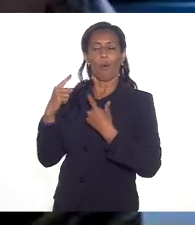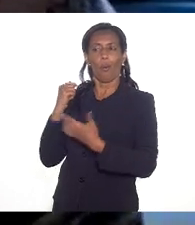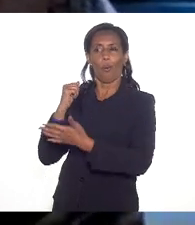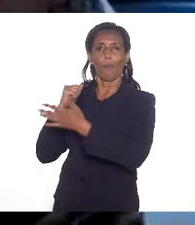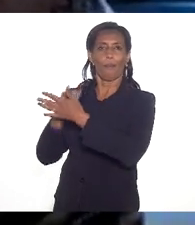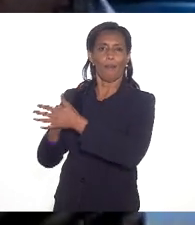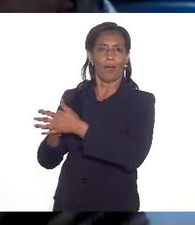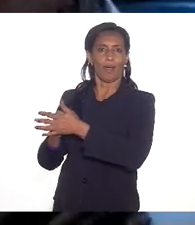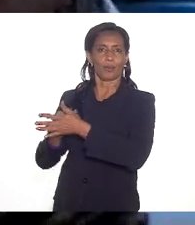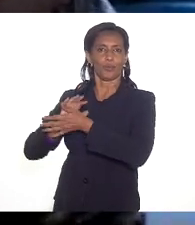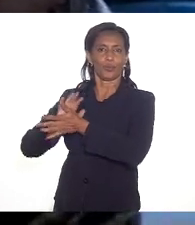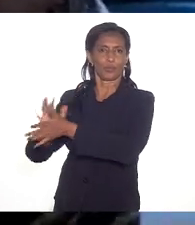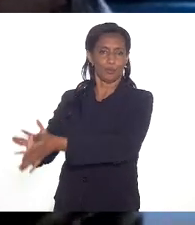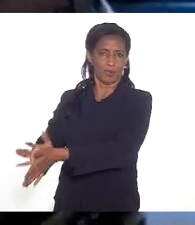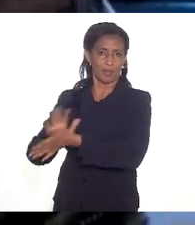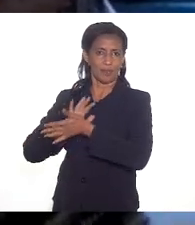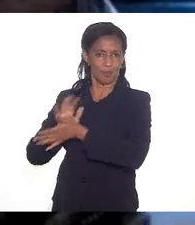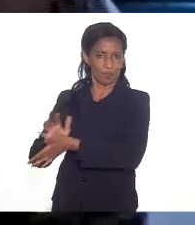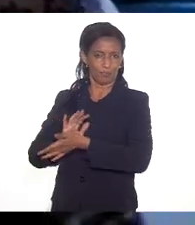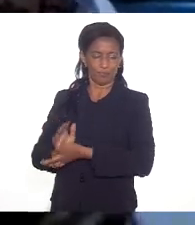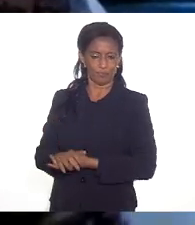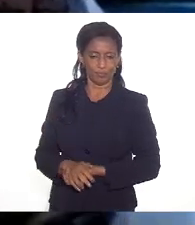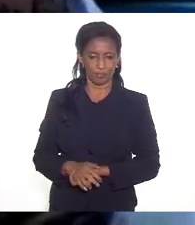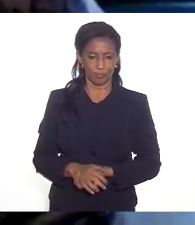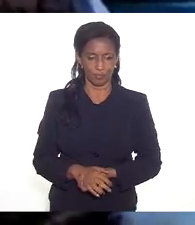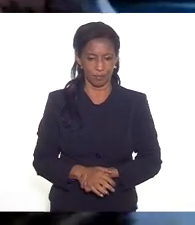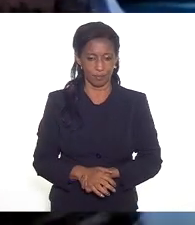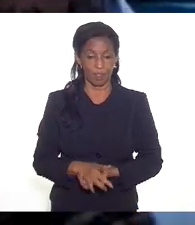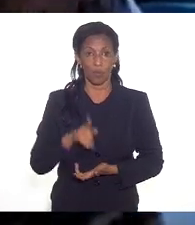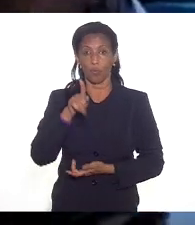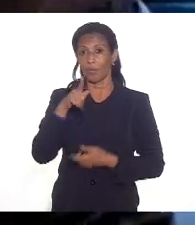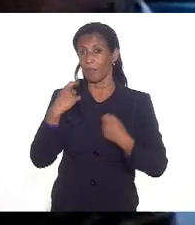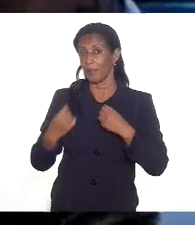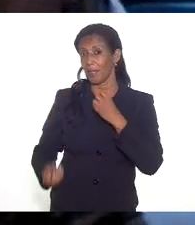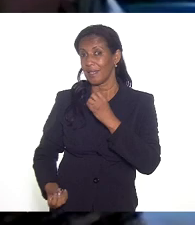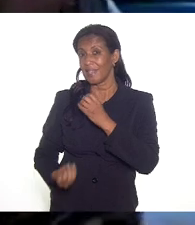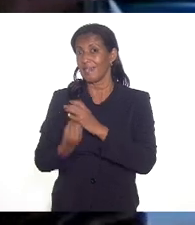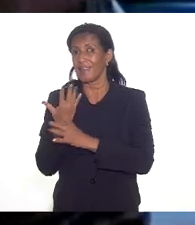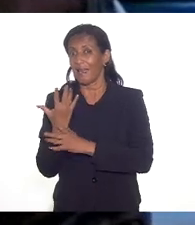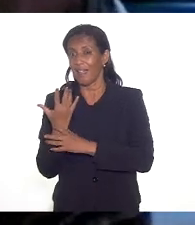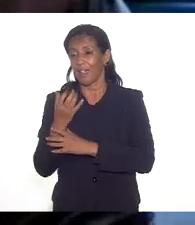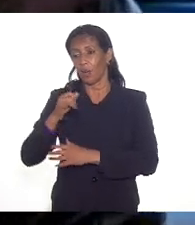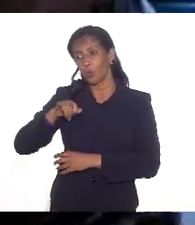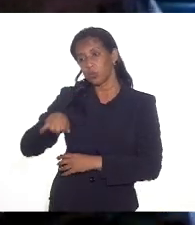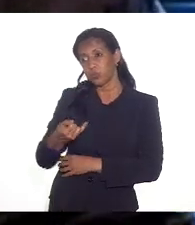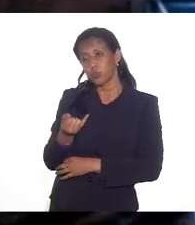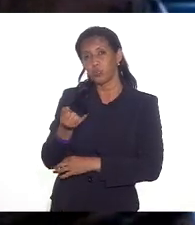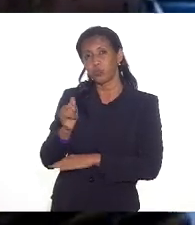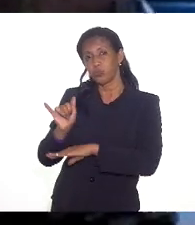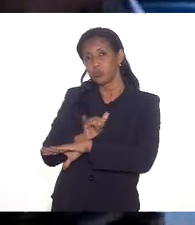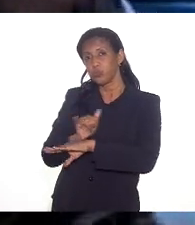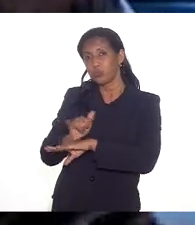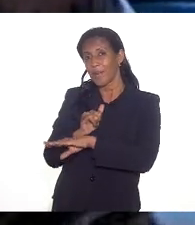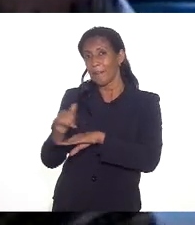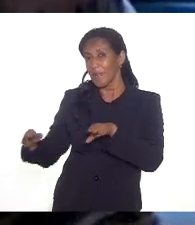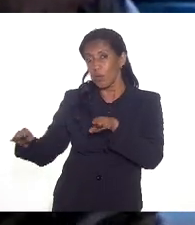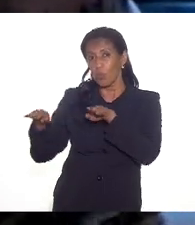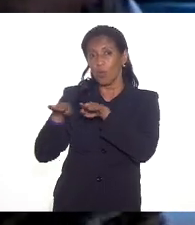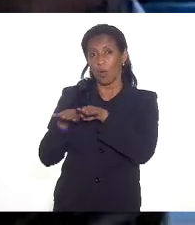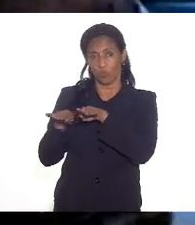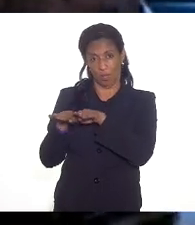apenas União do dente experimento você tem que criar condições para igualdade